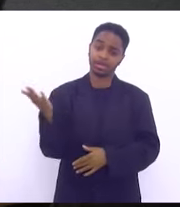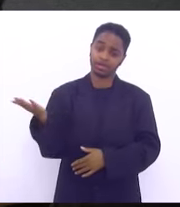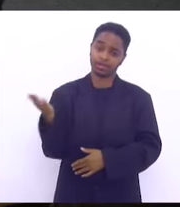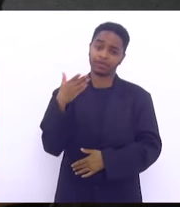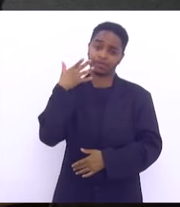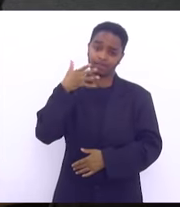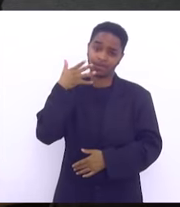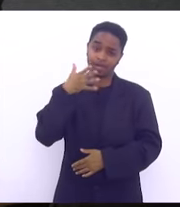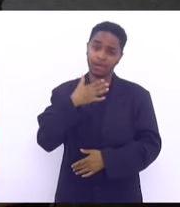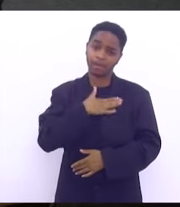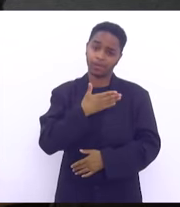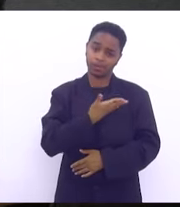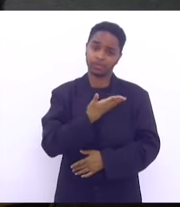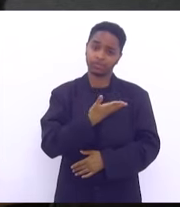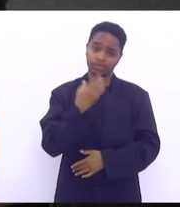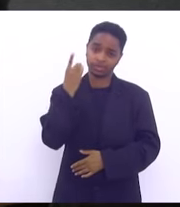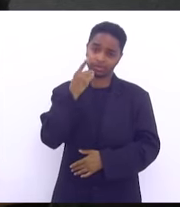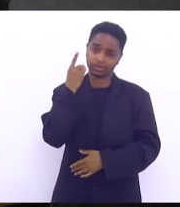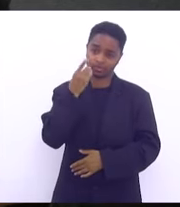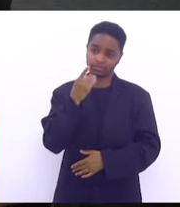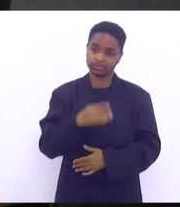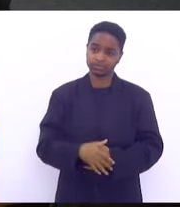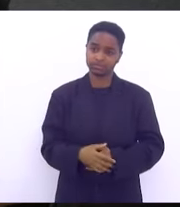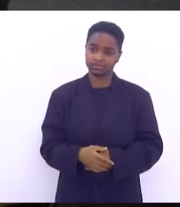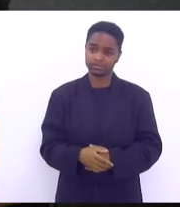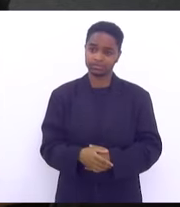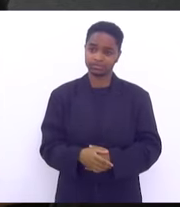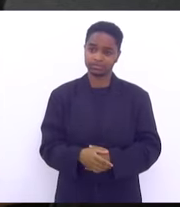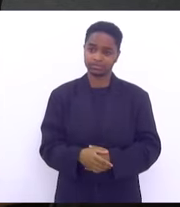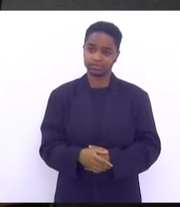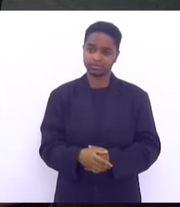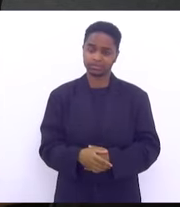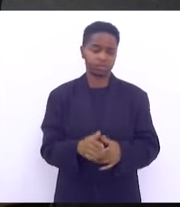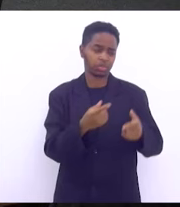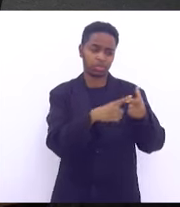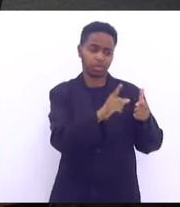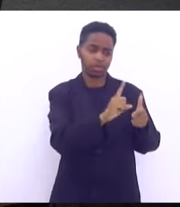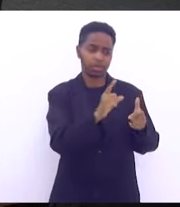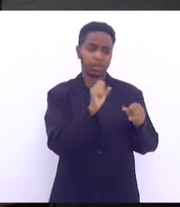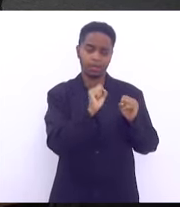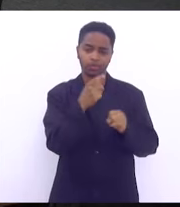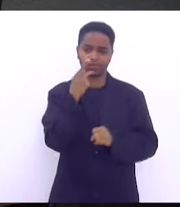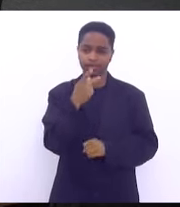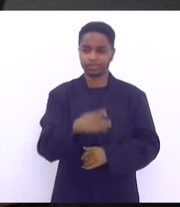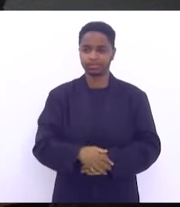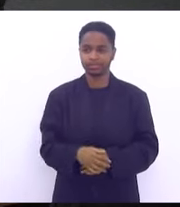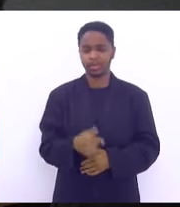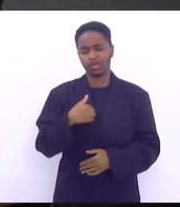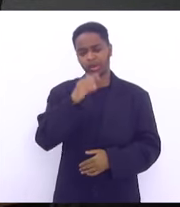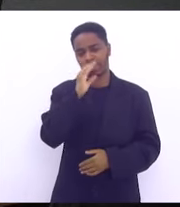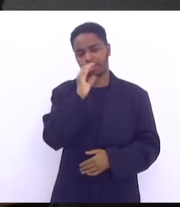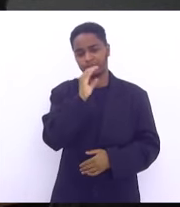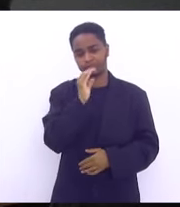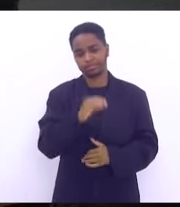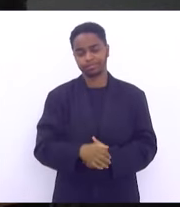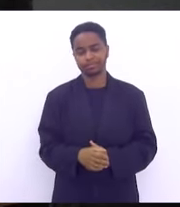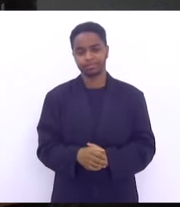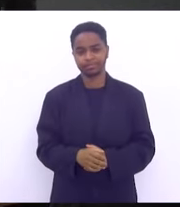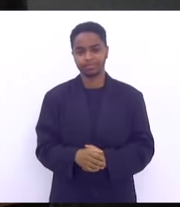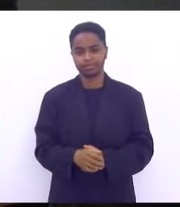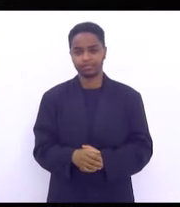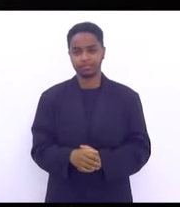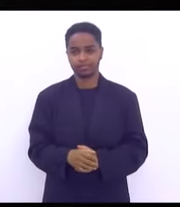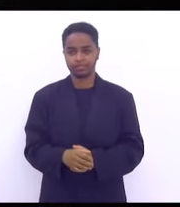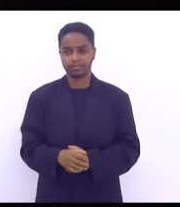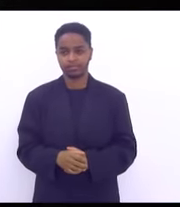Meu deputado amigo Dionísio Lins. Tinha as pessoas na frente dele, mas não tem problema não, pode falar. Não, mas eu vou ser breve. É, colaborando